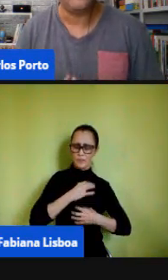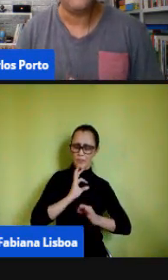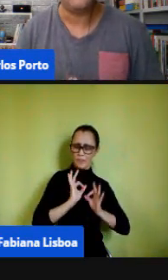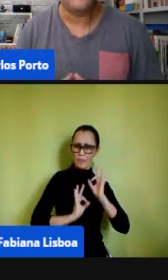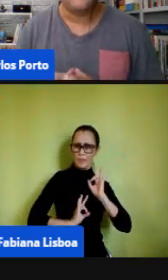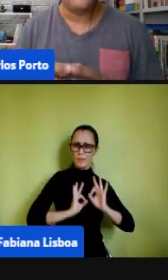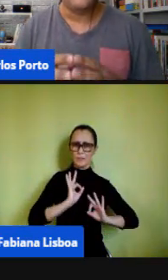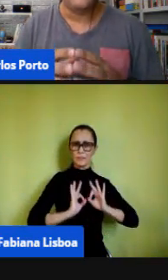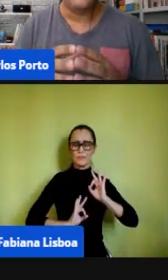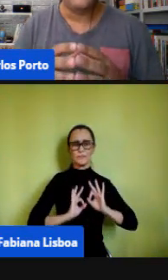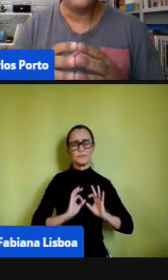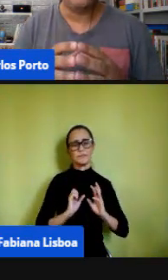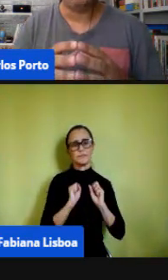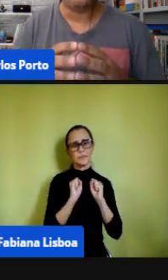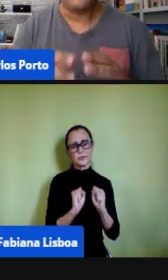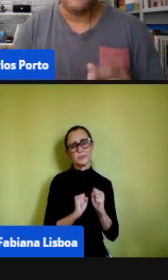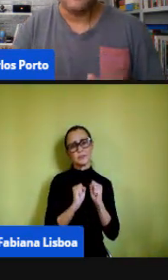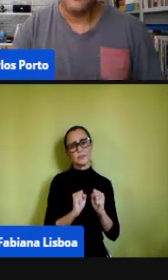nas questões